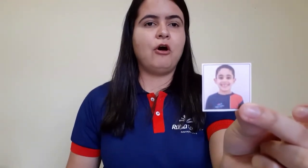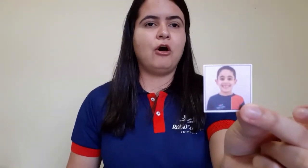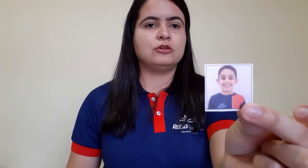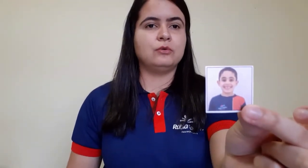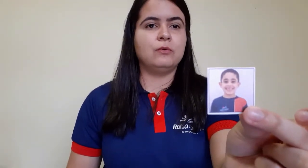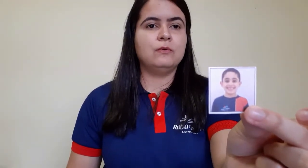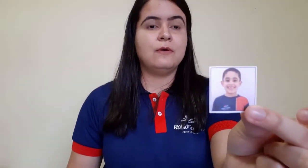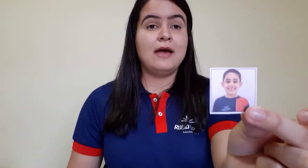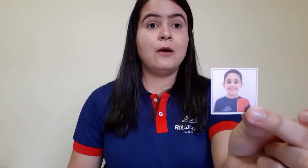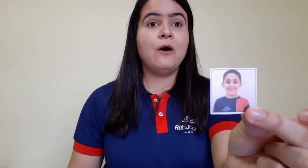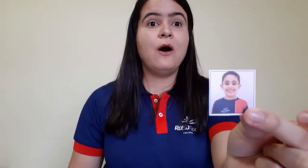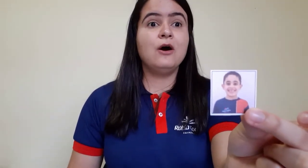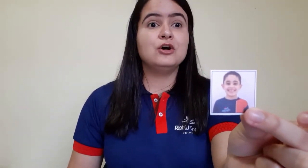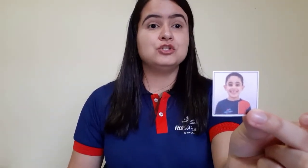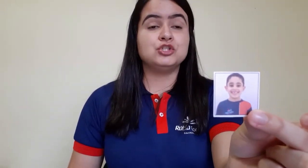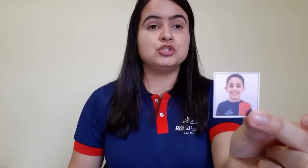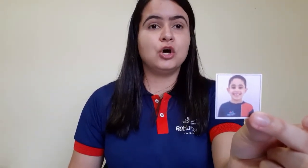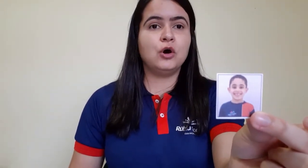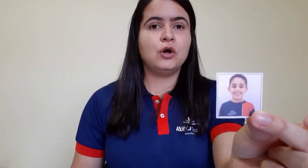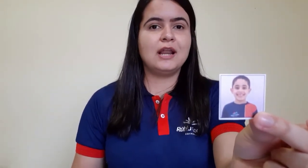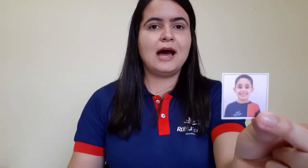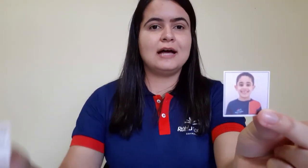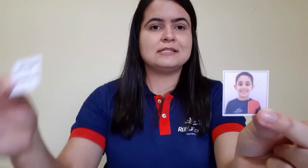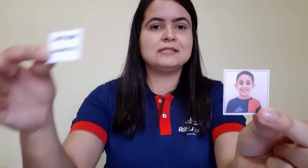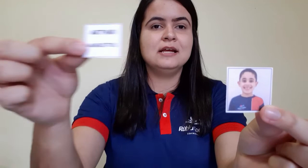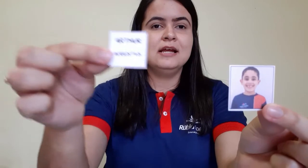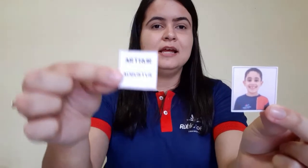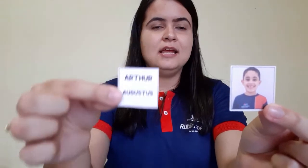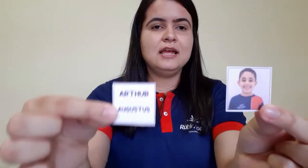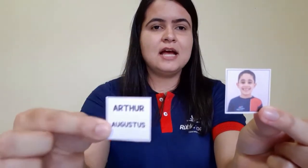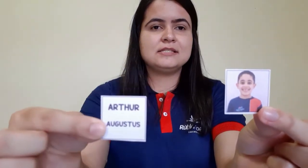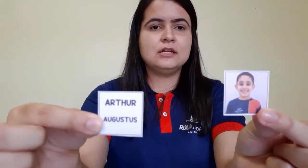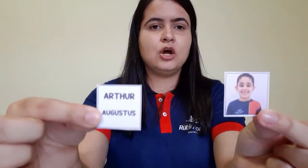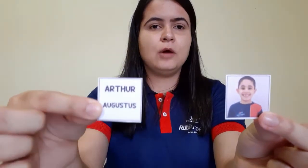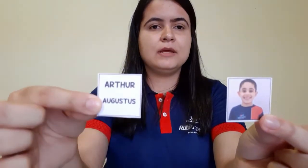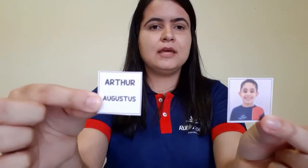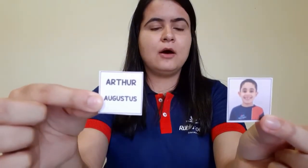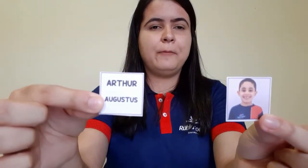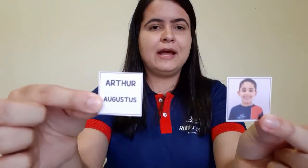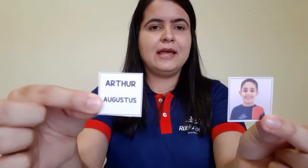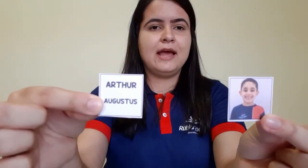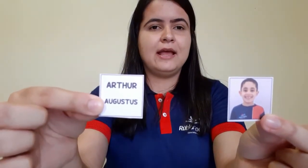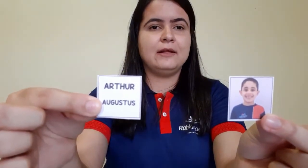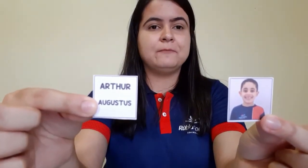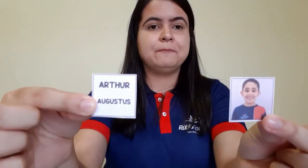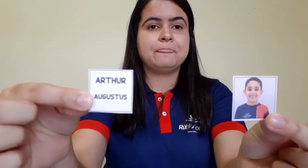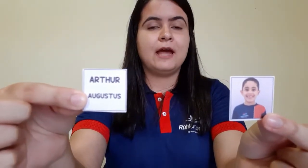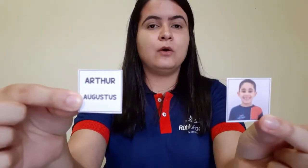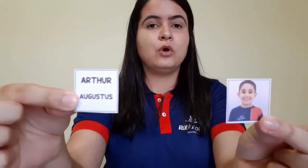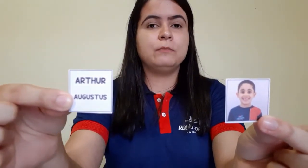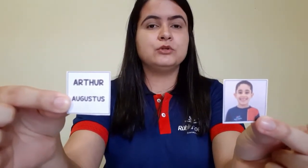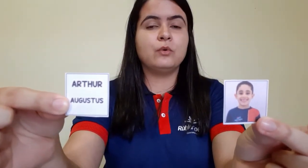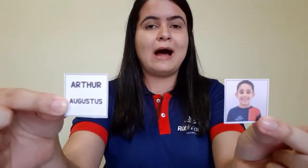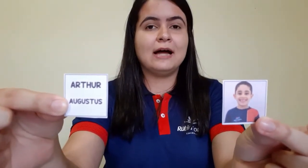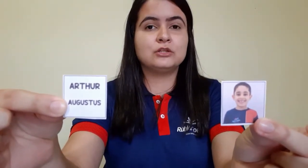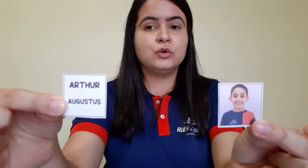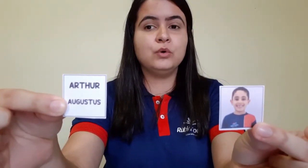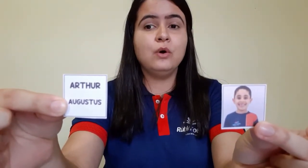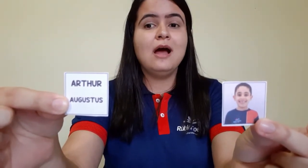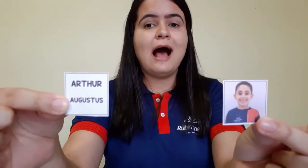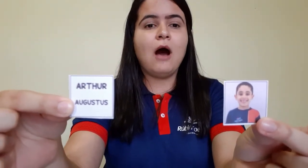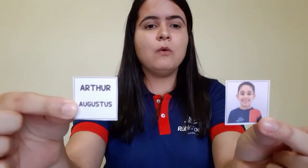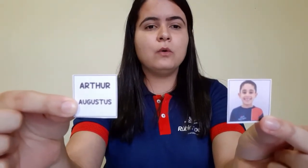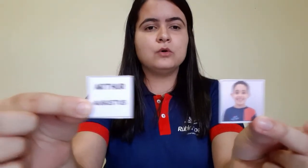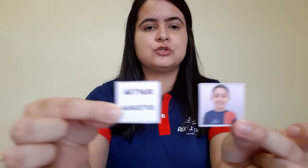da foto? É o Jonas. E esse nome que eu peguei? É o nome do